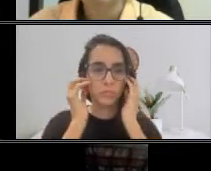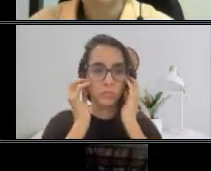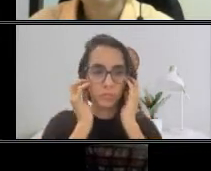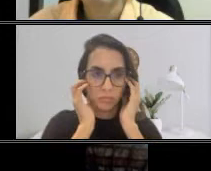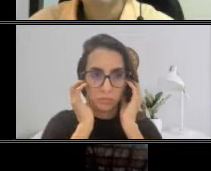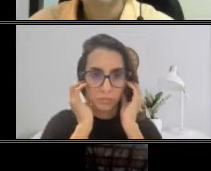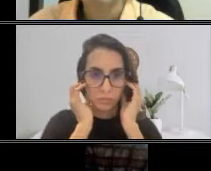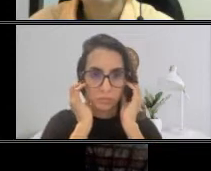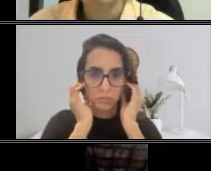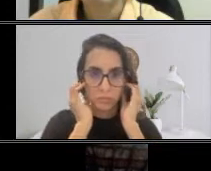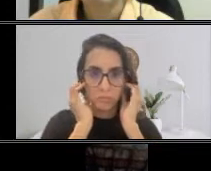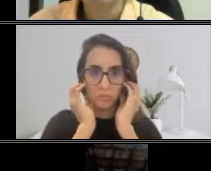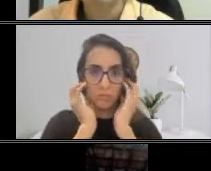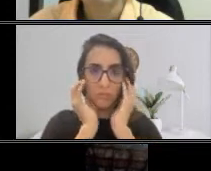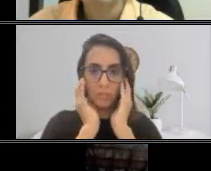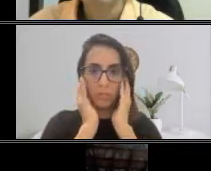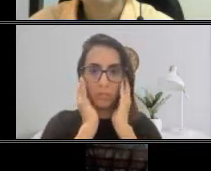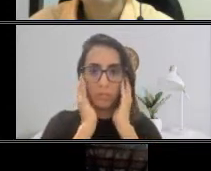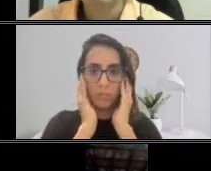provoca efeito contrário.